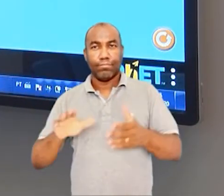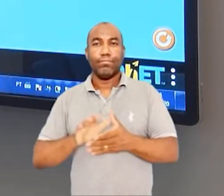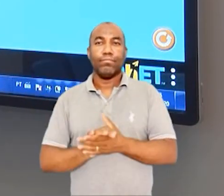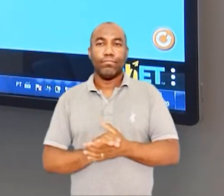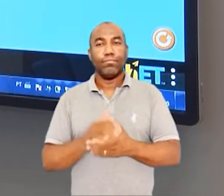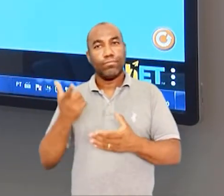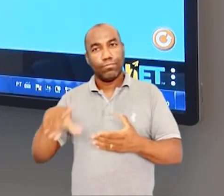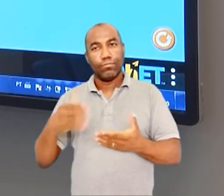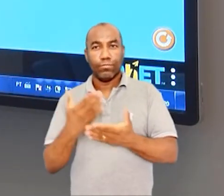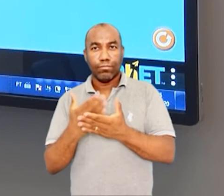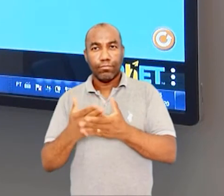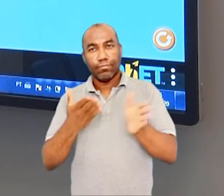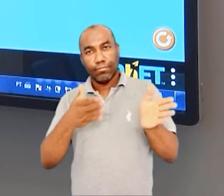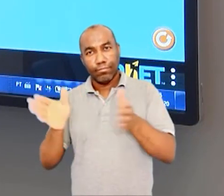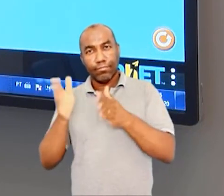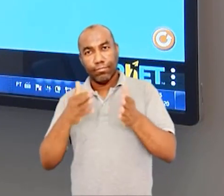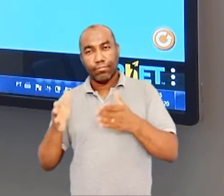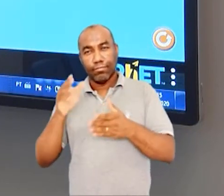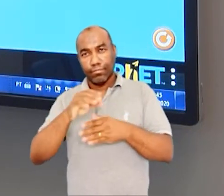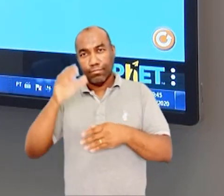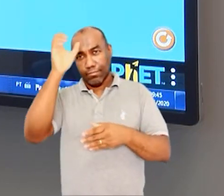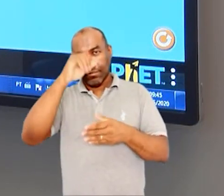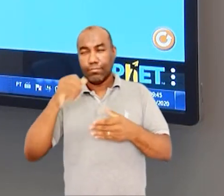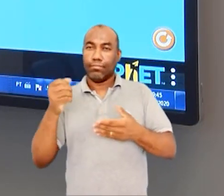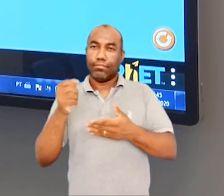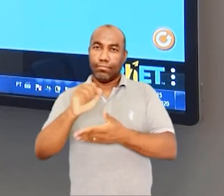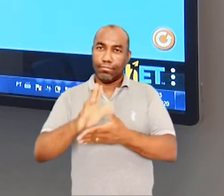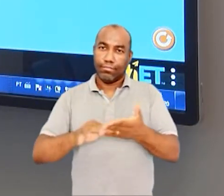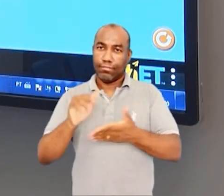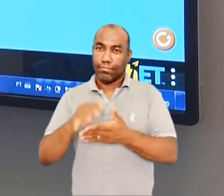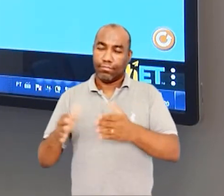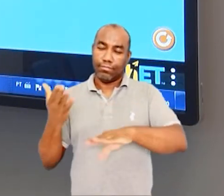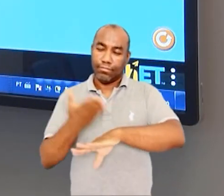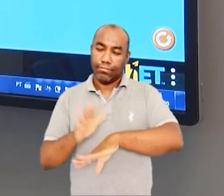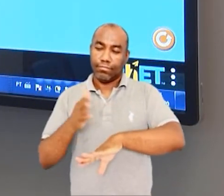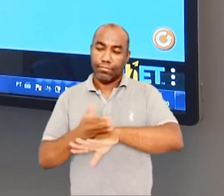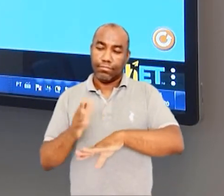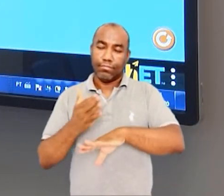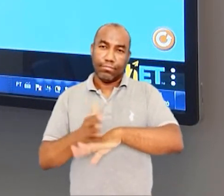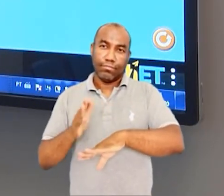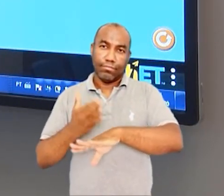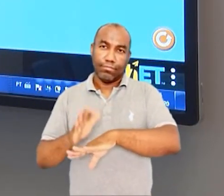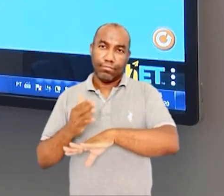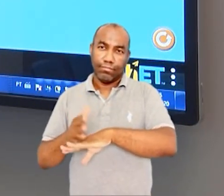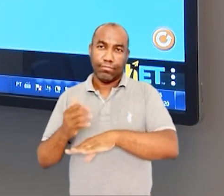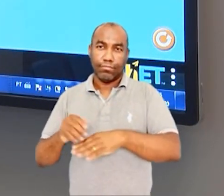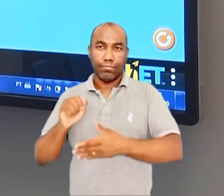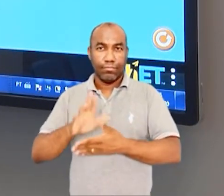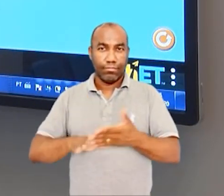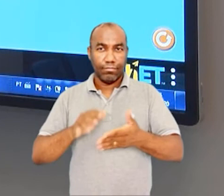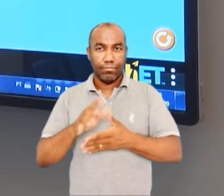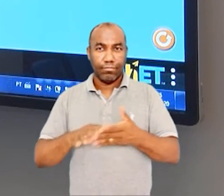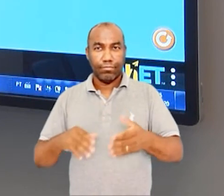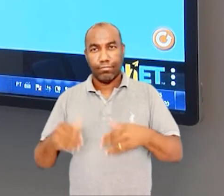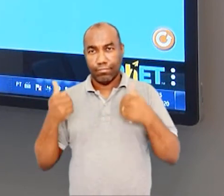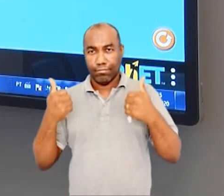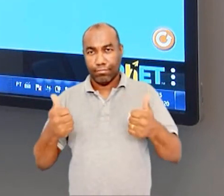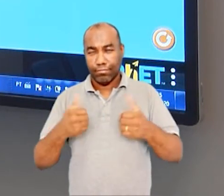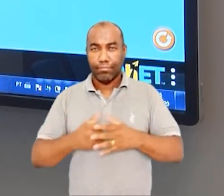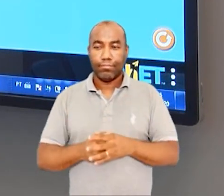seus resumos, estude, faça os exercícios. Próxima aula da gente, falaremos